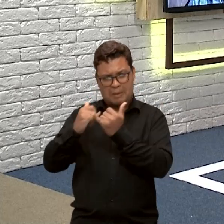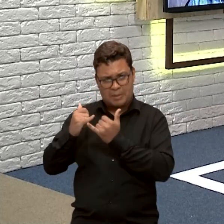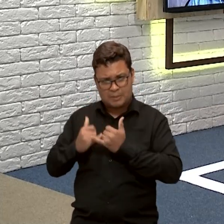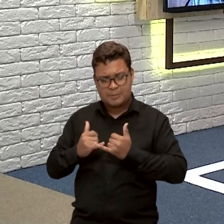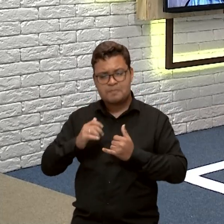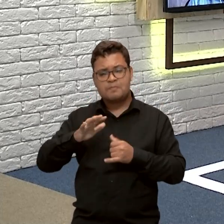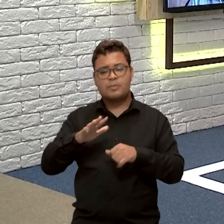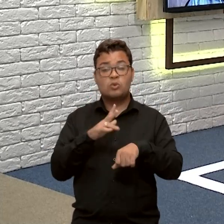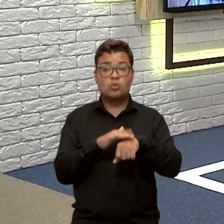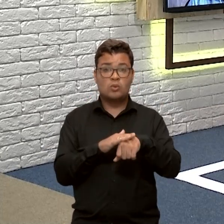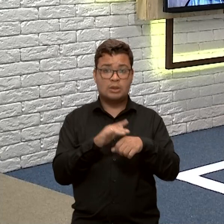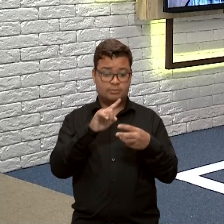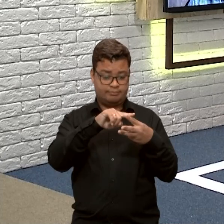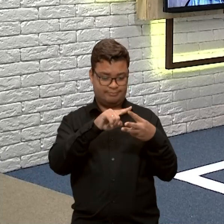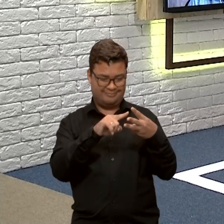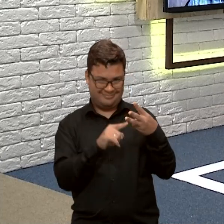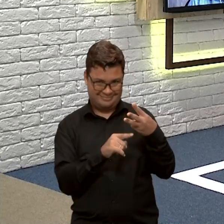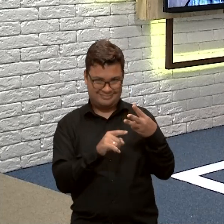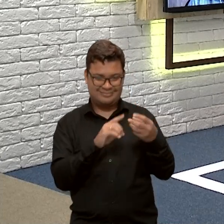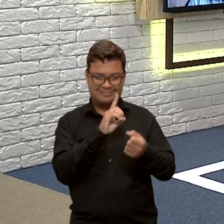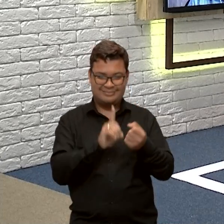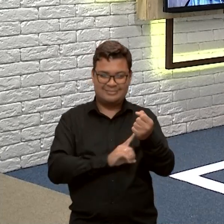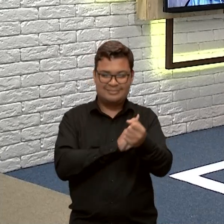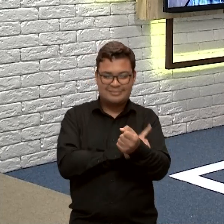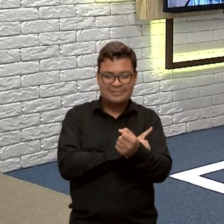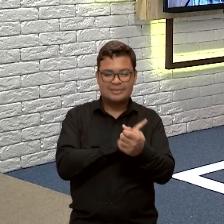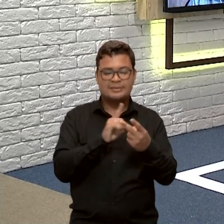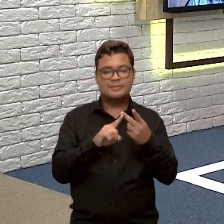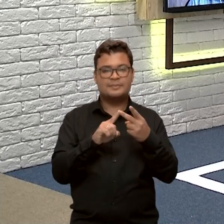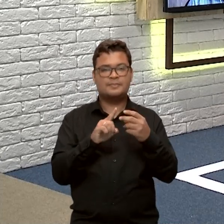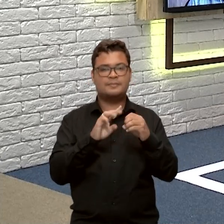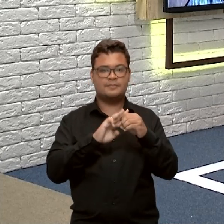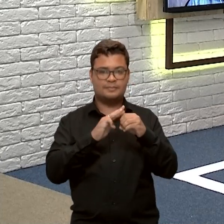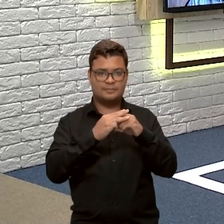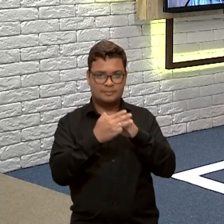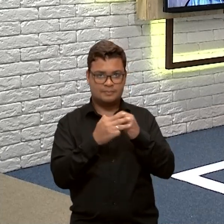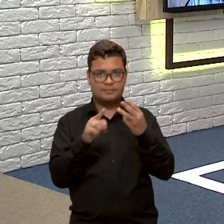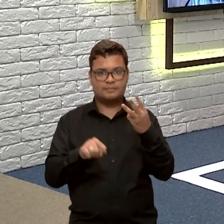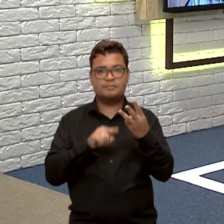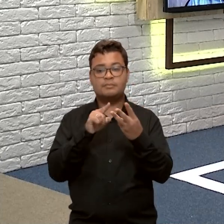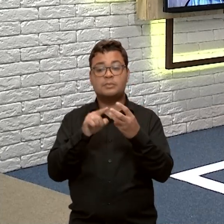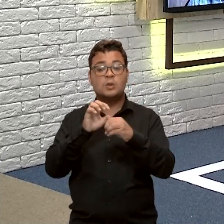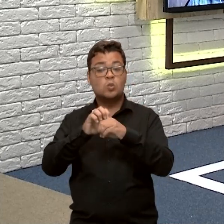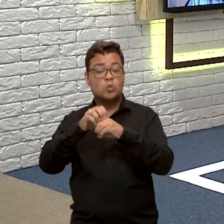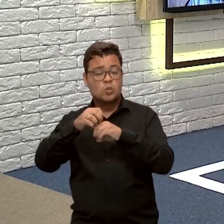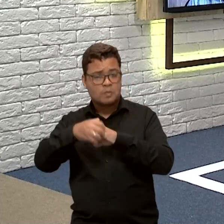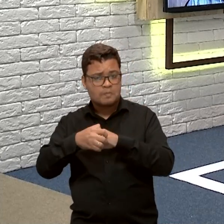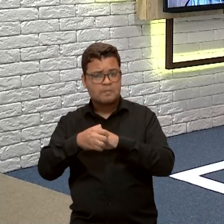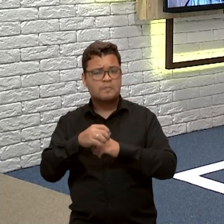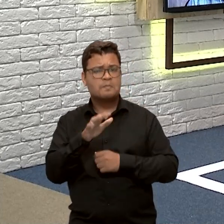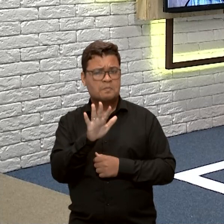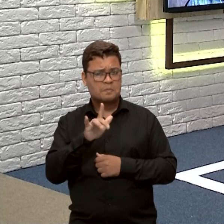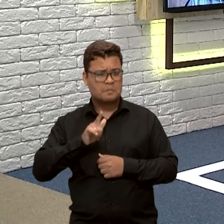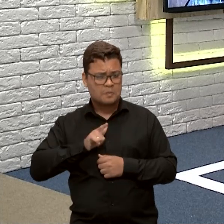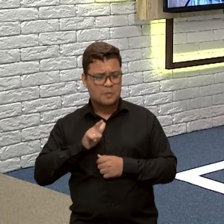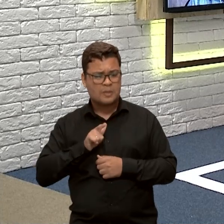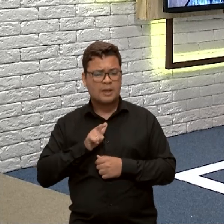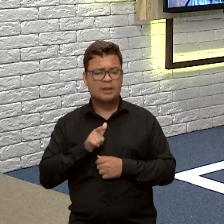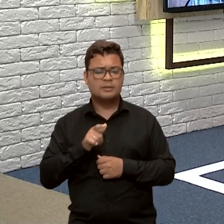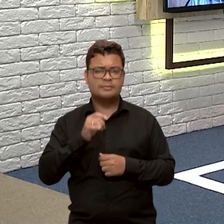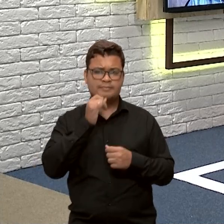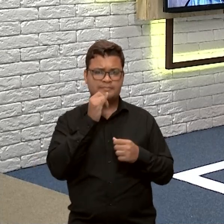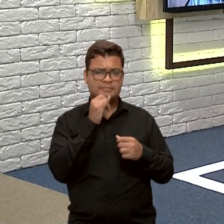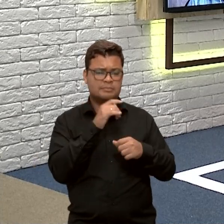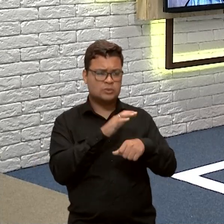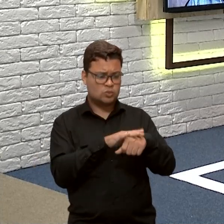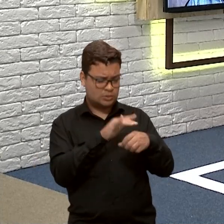mas voltou. Vou fazer uma outra pergunta para você, para depois voltar para o professor João. Você falou que inicialmente os sintomas se parecem,